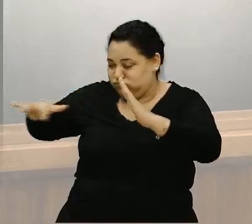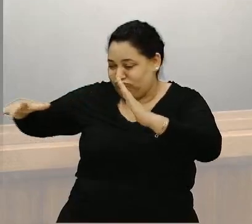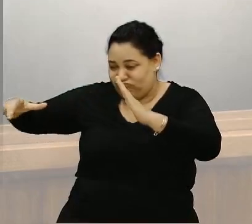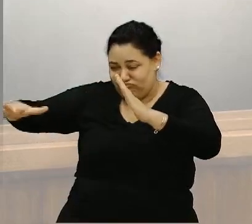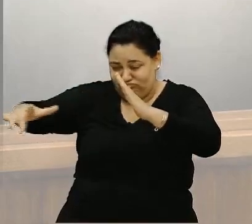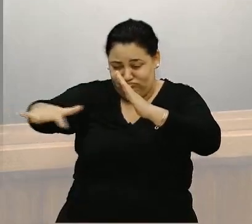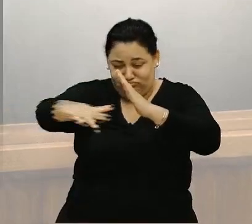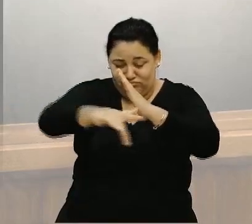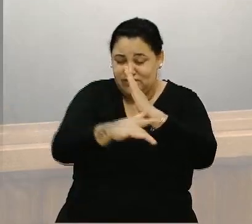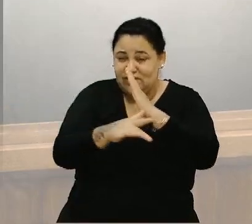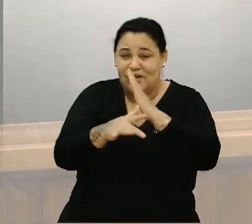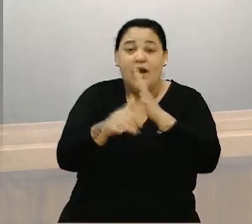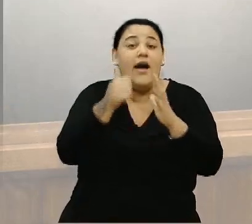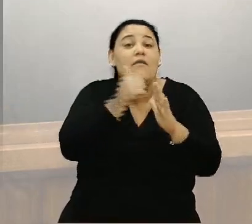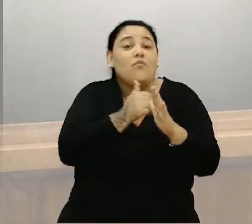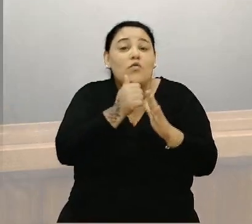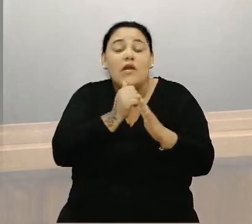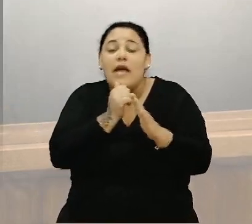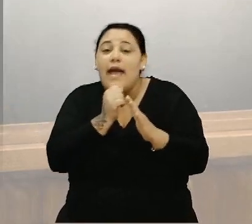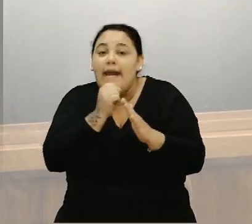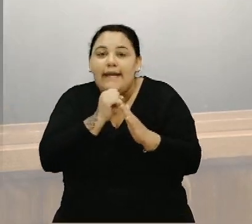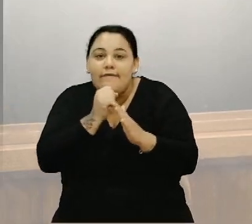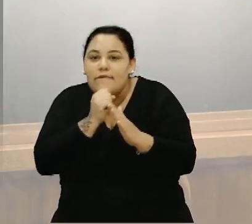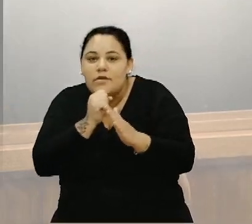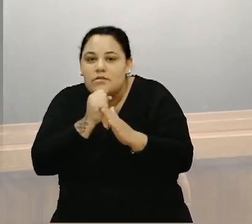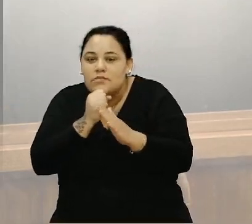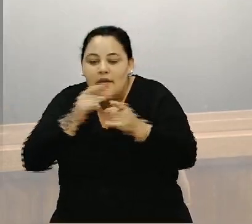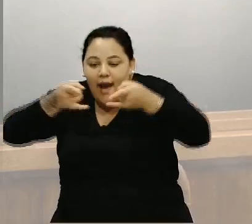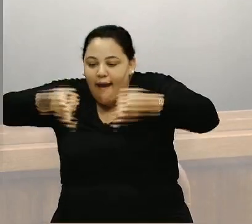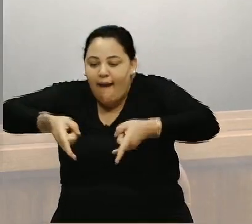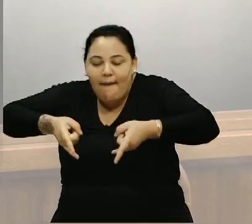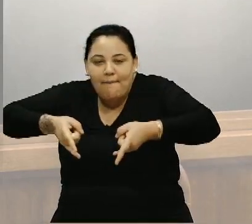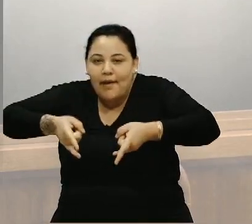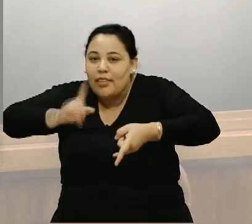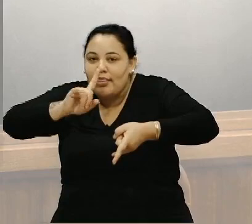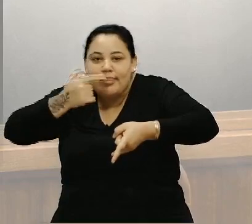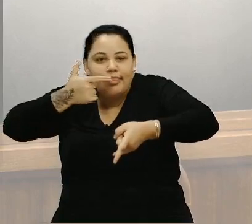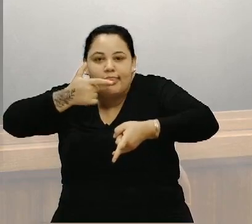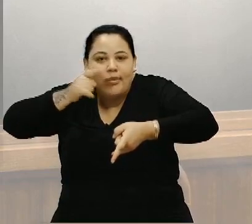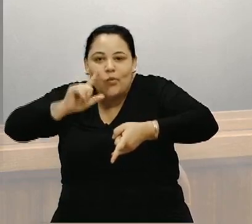sair, usava muleta. Então, acho que isso nós temos